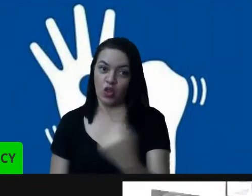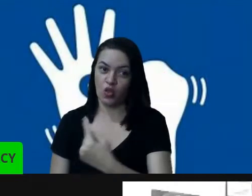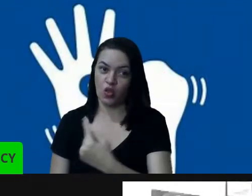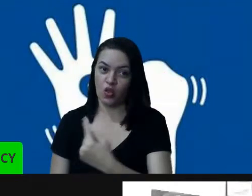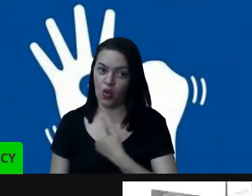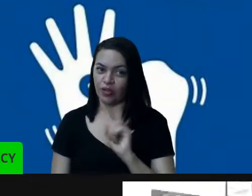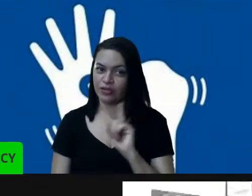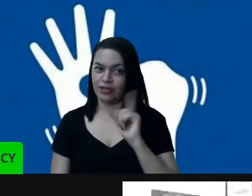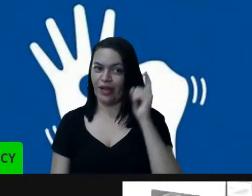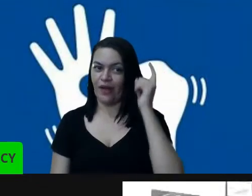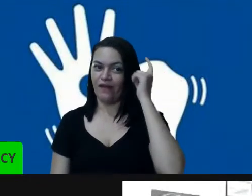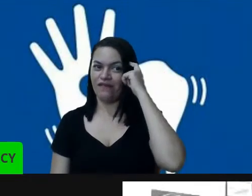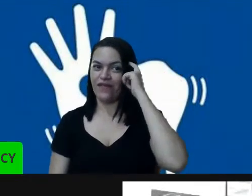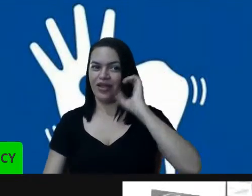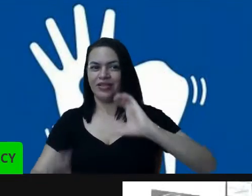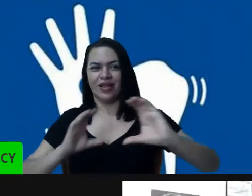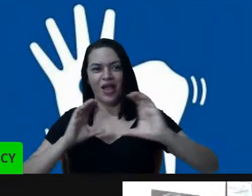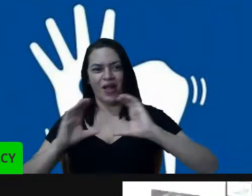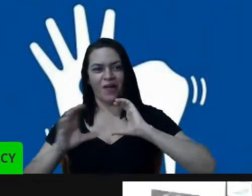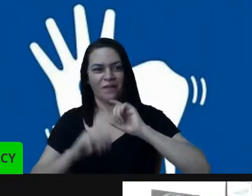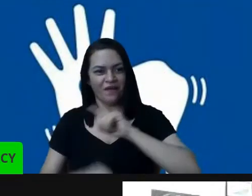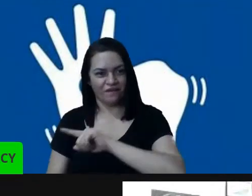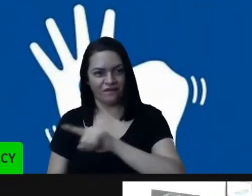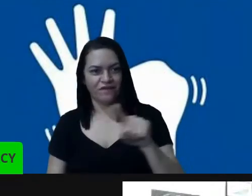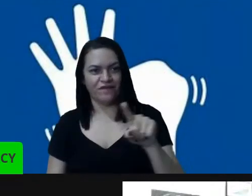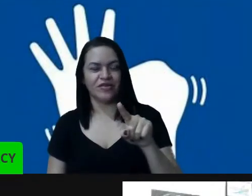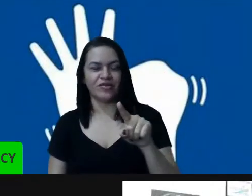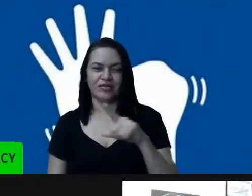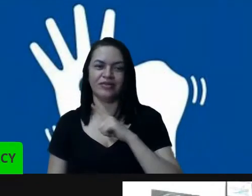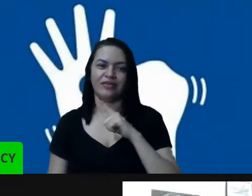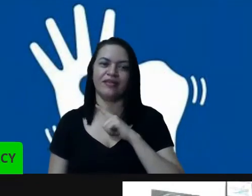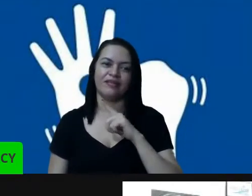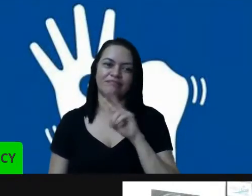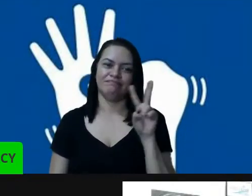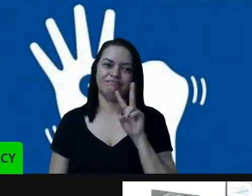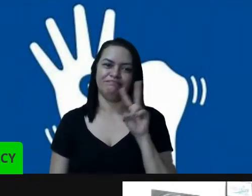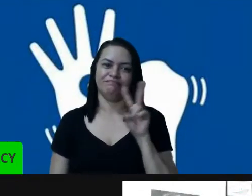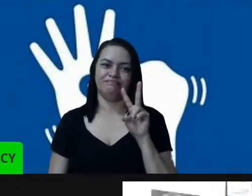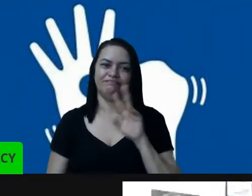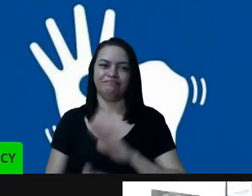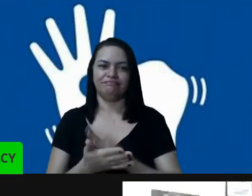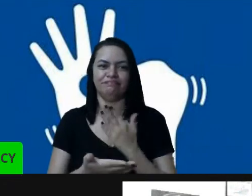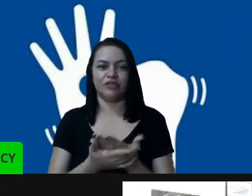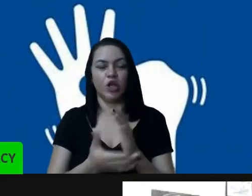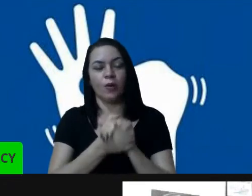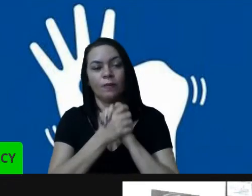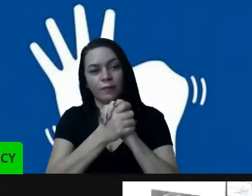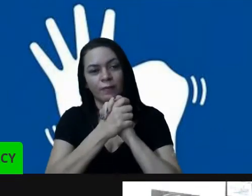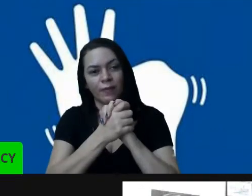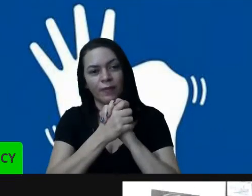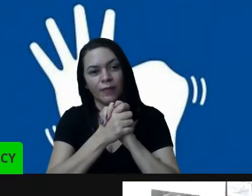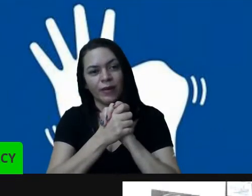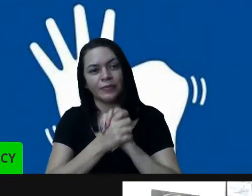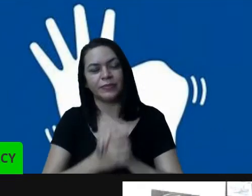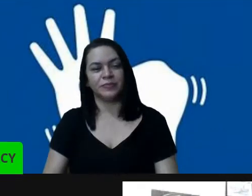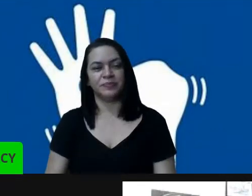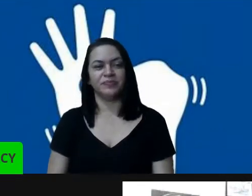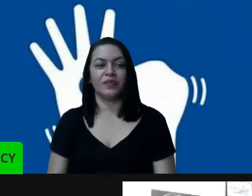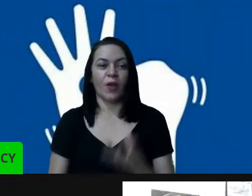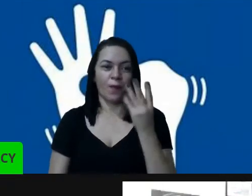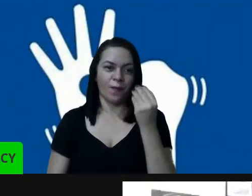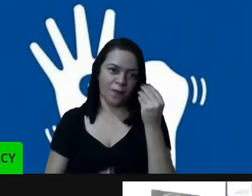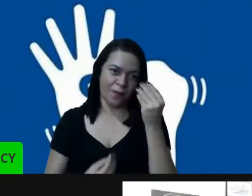comunicação e vocês têm essa atenção a eles, né? Então, parabéns a vocês. Meu muito obrigado